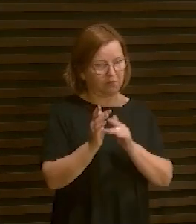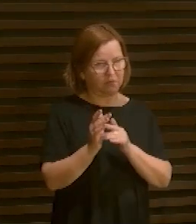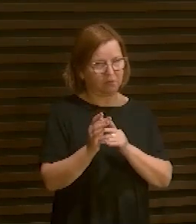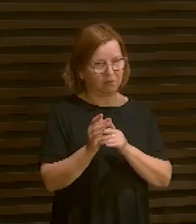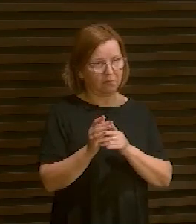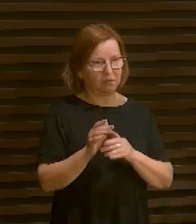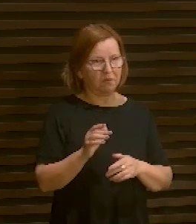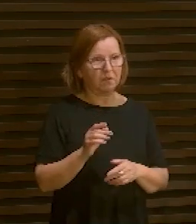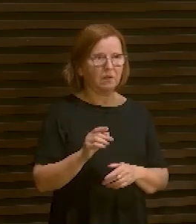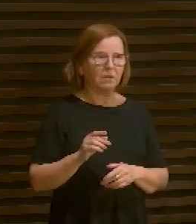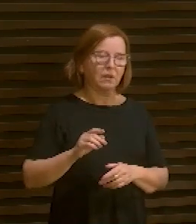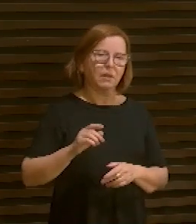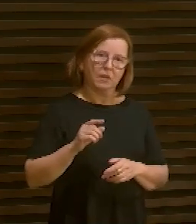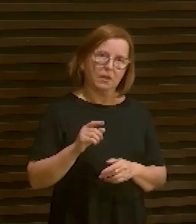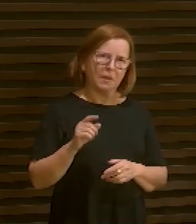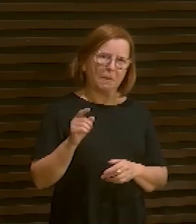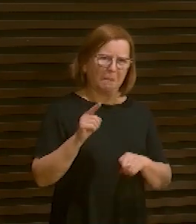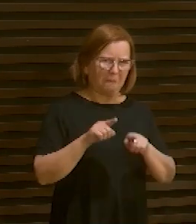Não, é porque ele nunca entrou em você.